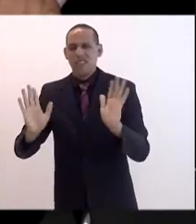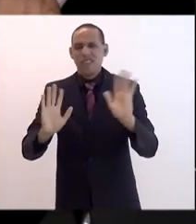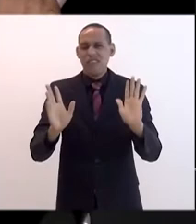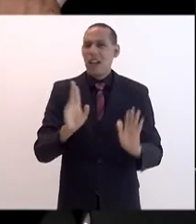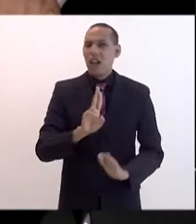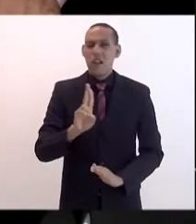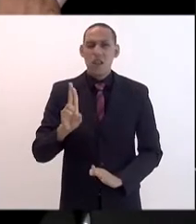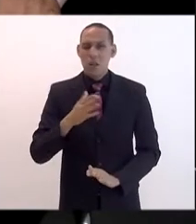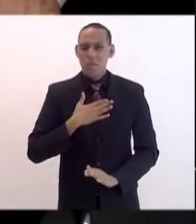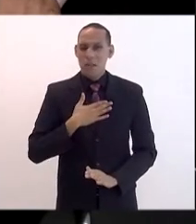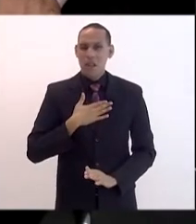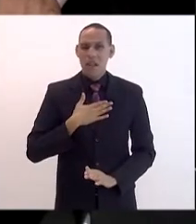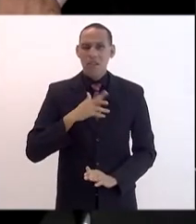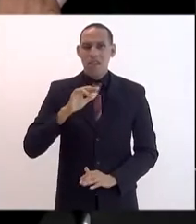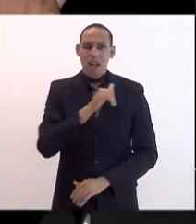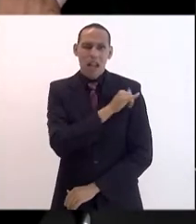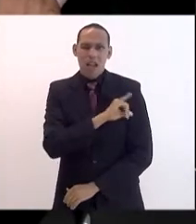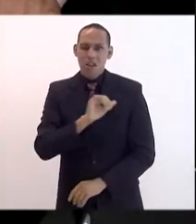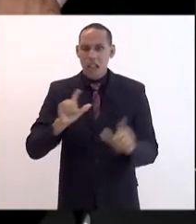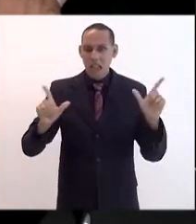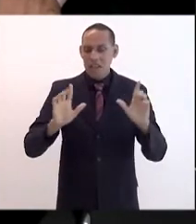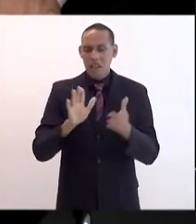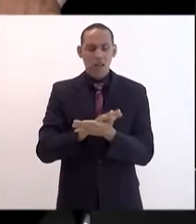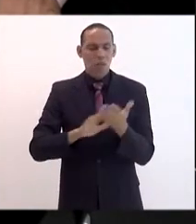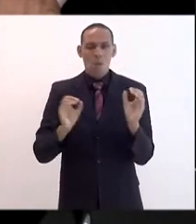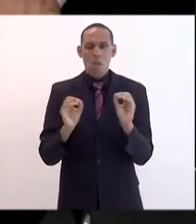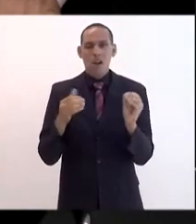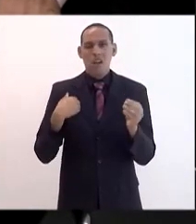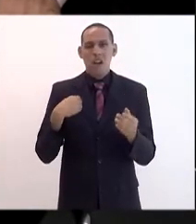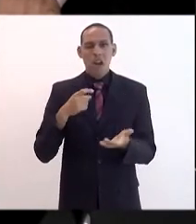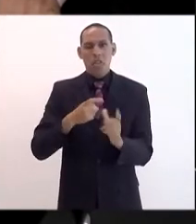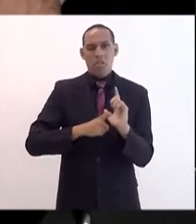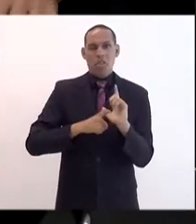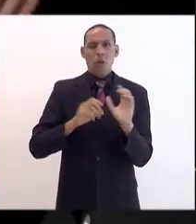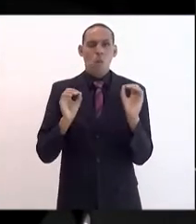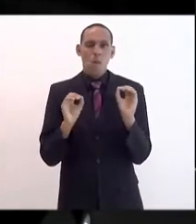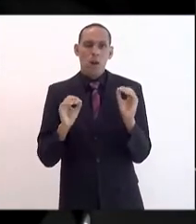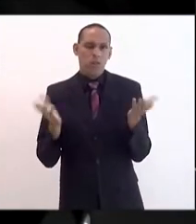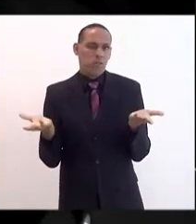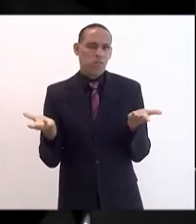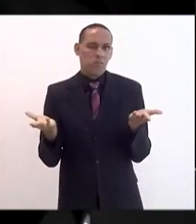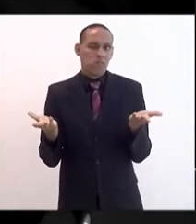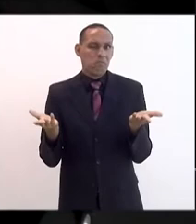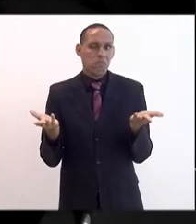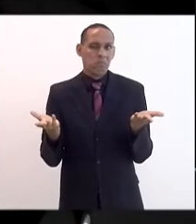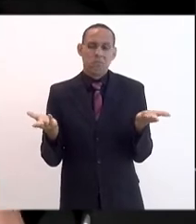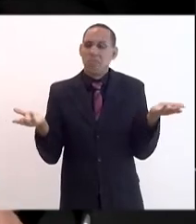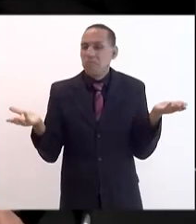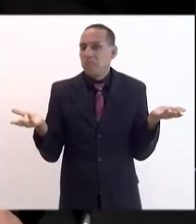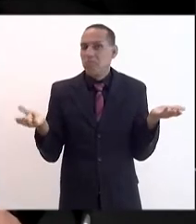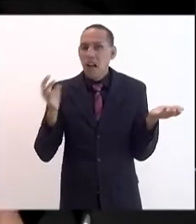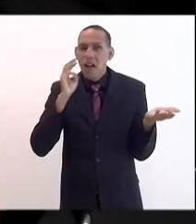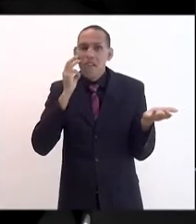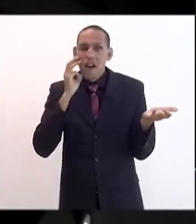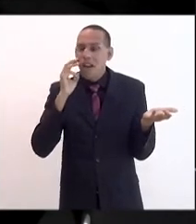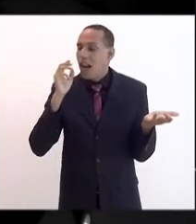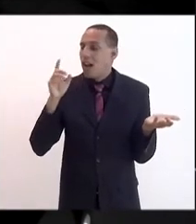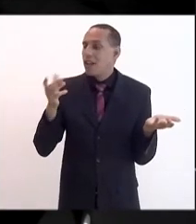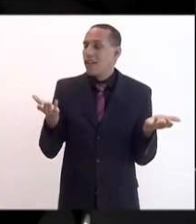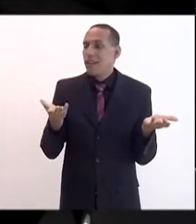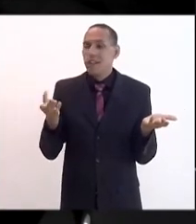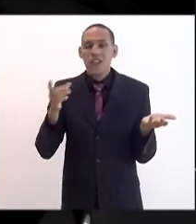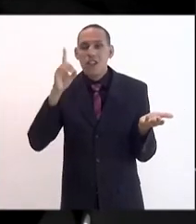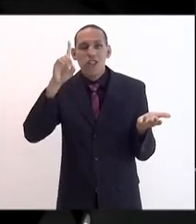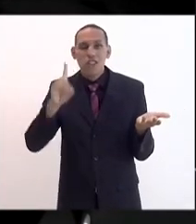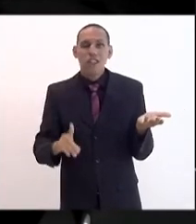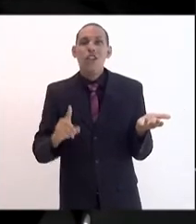no RJTV. Eu não devo nada, entendeu? É um dispositivo, Valdec, um direito do